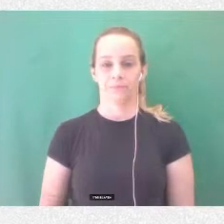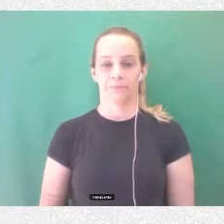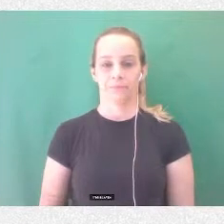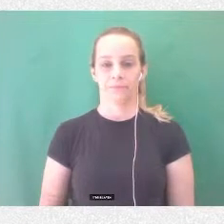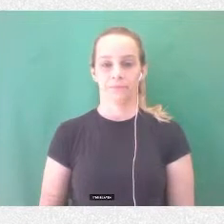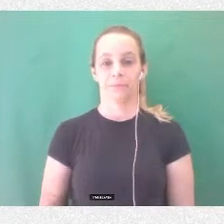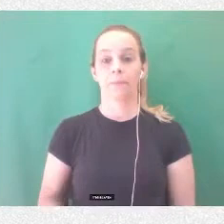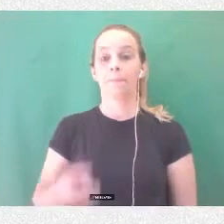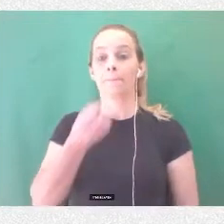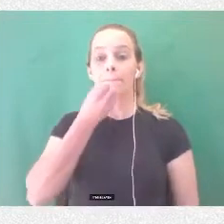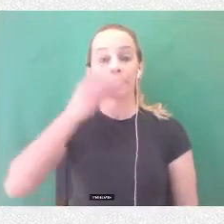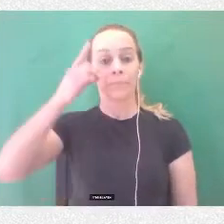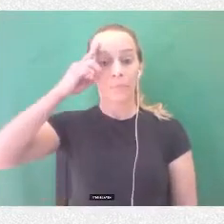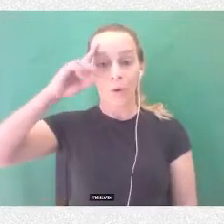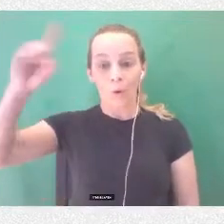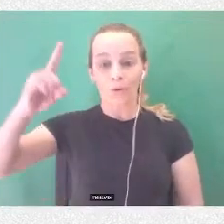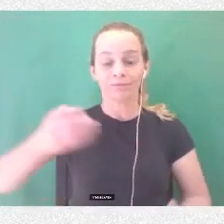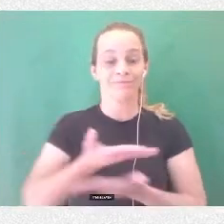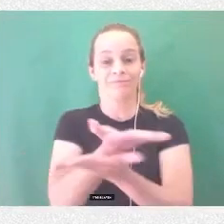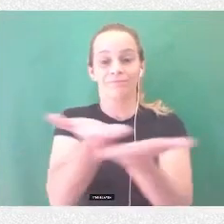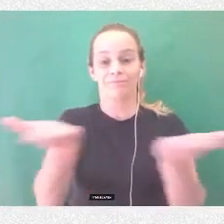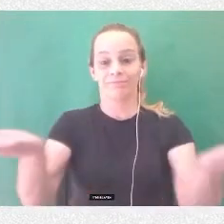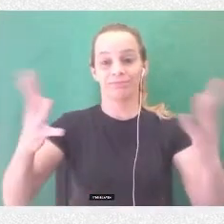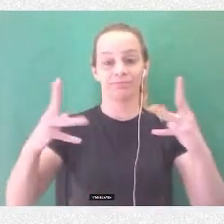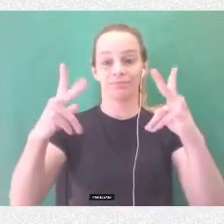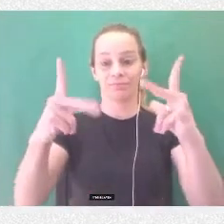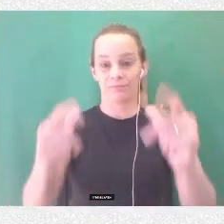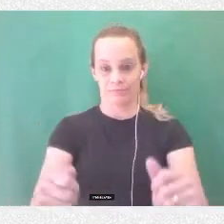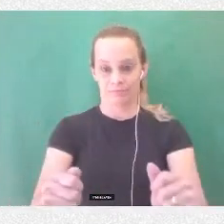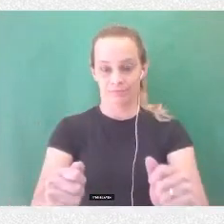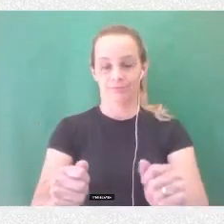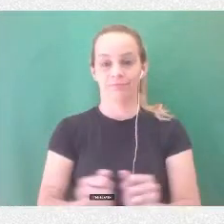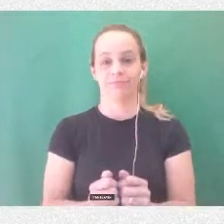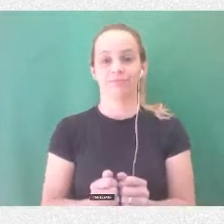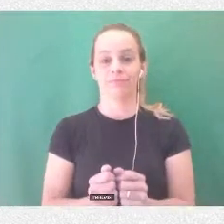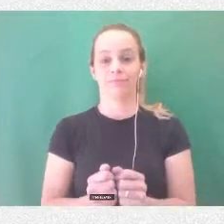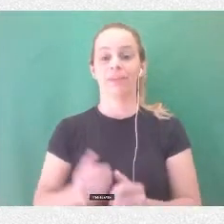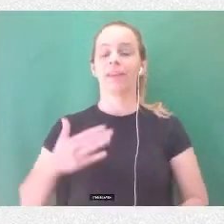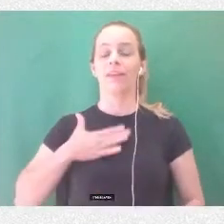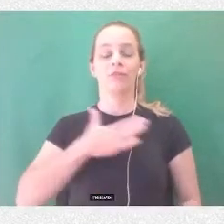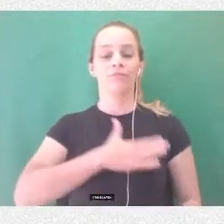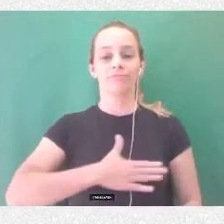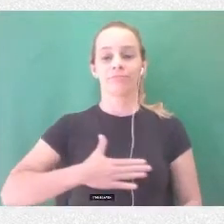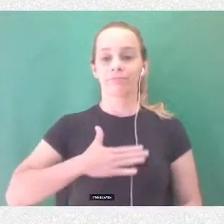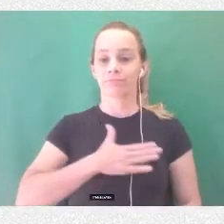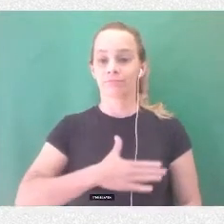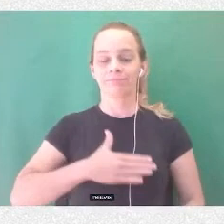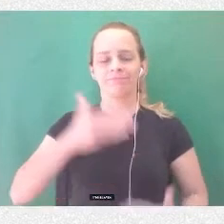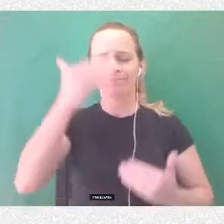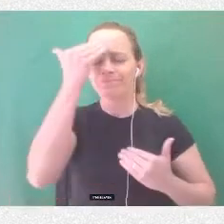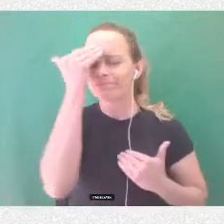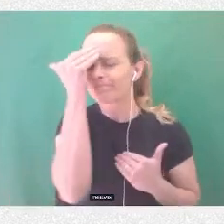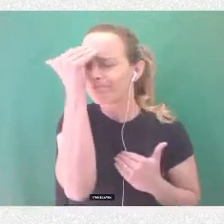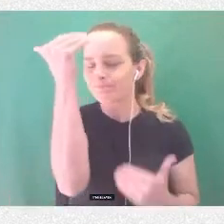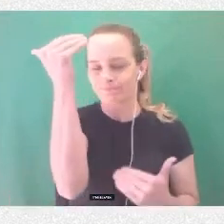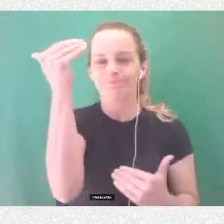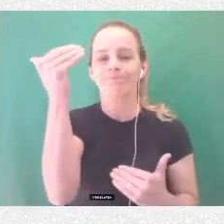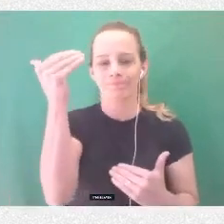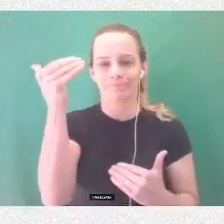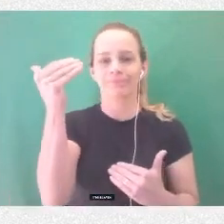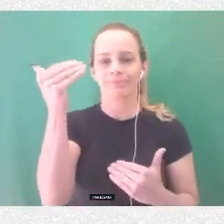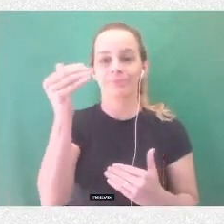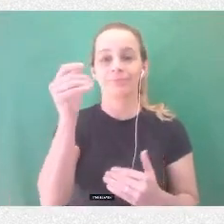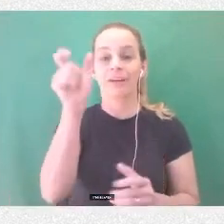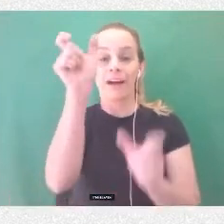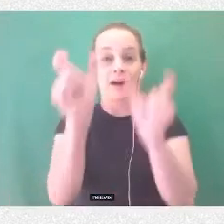Bom dia a todos e a todas. Eu gostaria de agradecer muito a